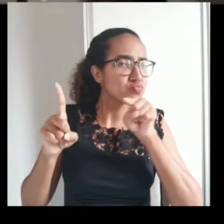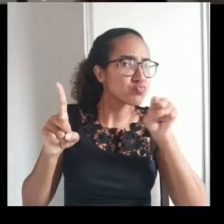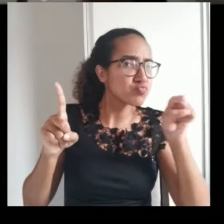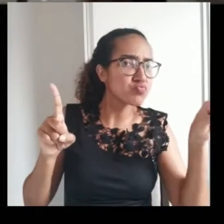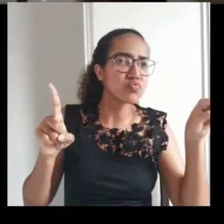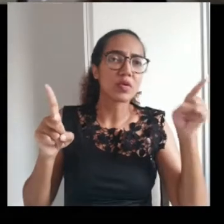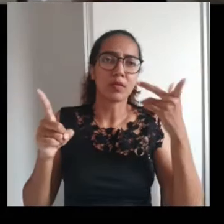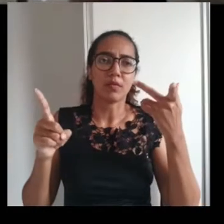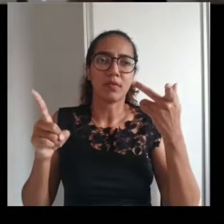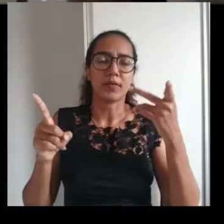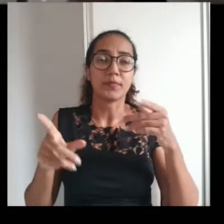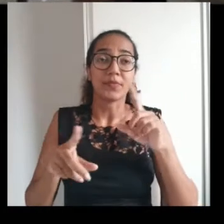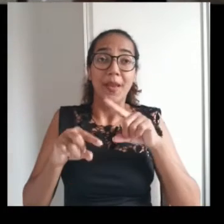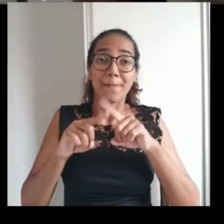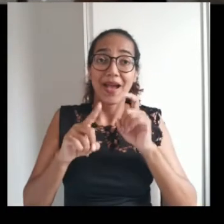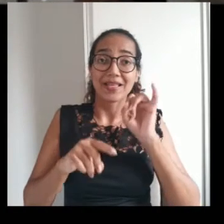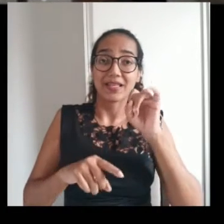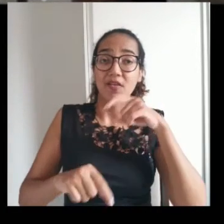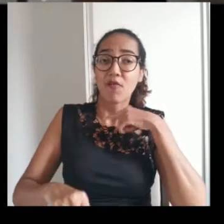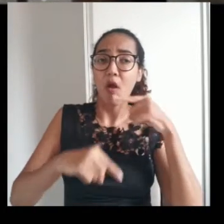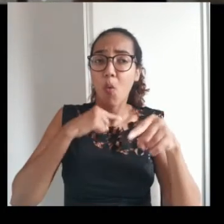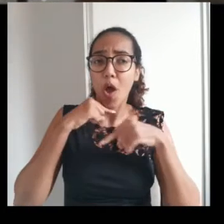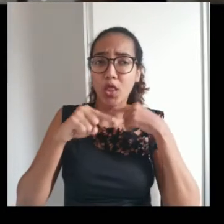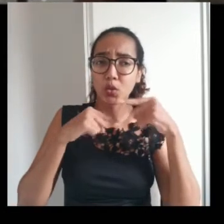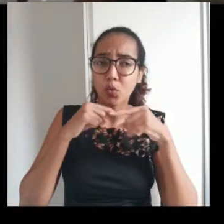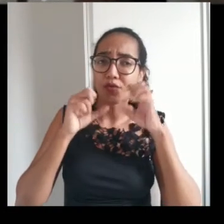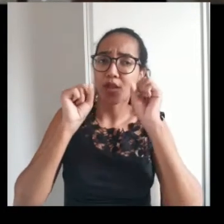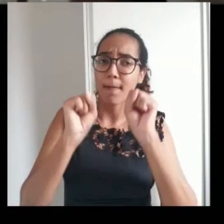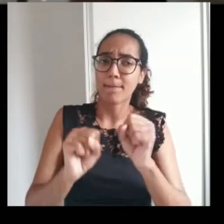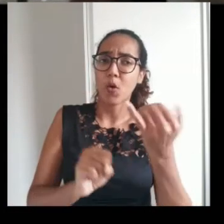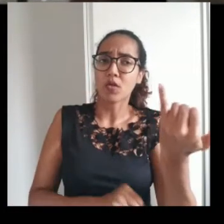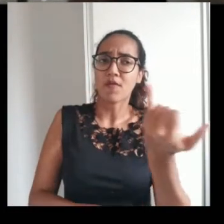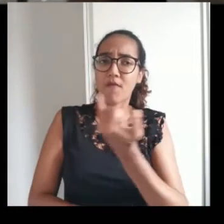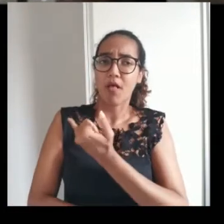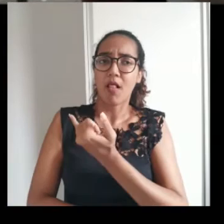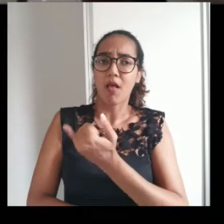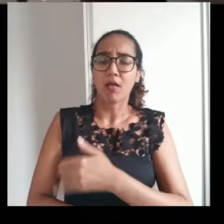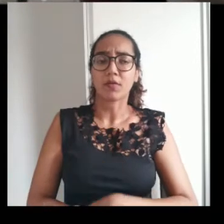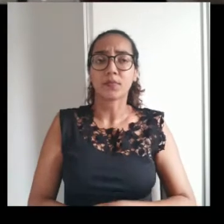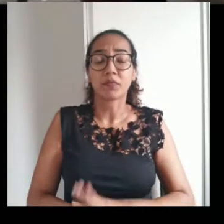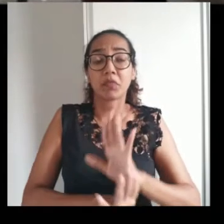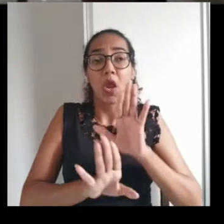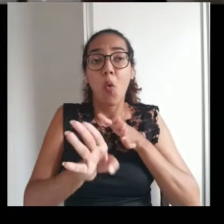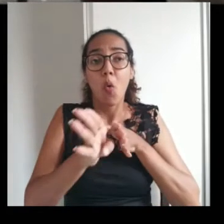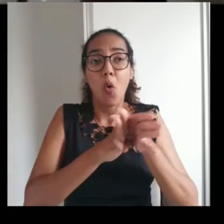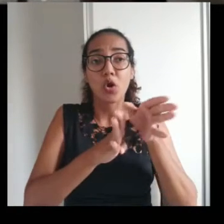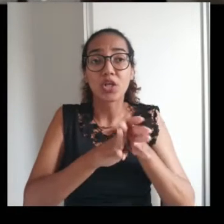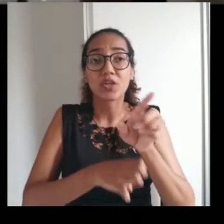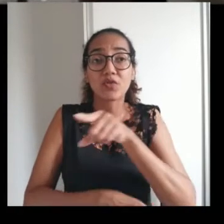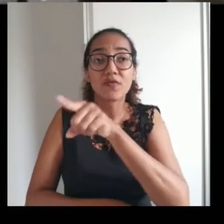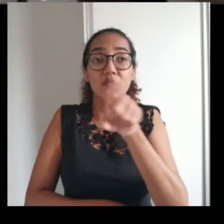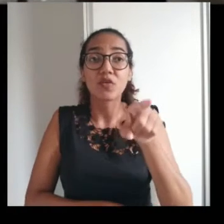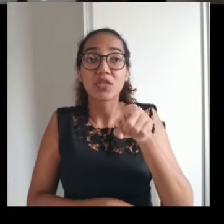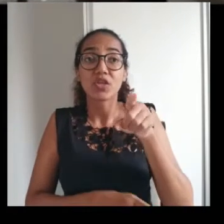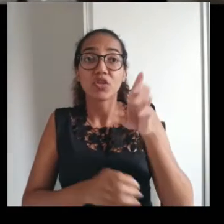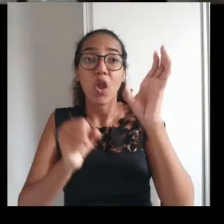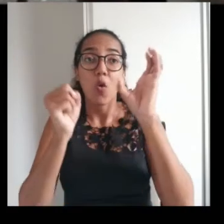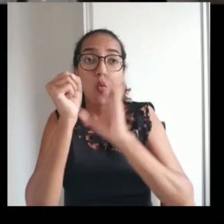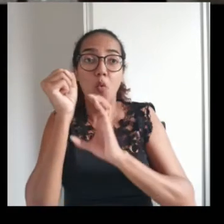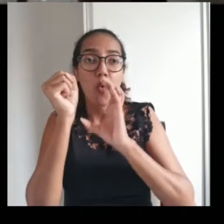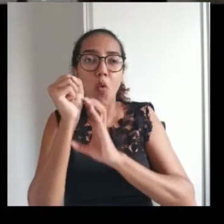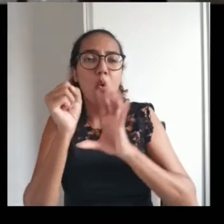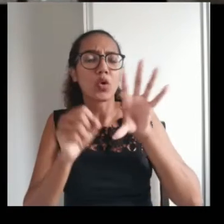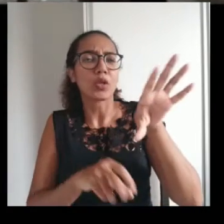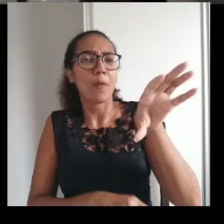Mas se alguém tiver alguma dúvida com relação a isso aí, é só falar, tá bom? Eu sugiro que vocês peguem o código e a gente vai disponibilizar um código com